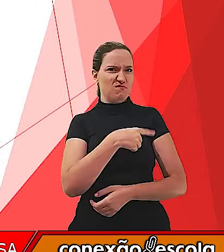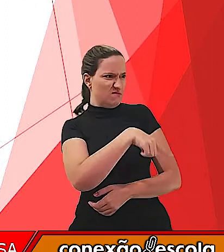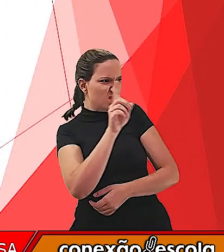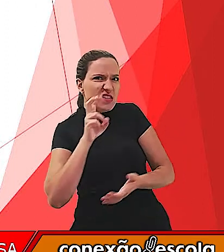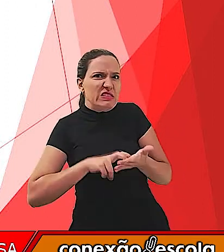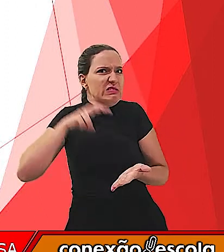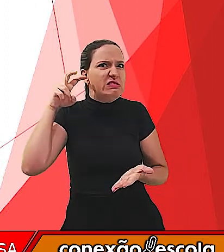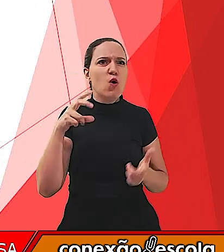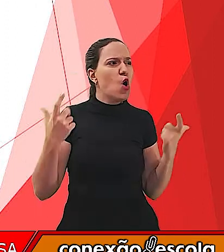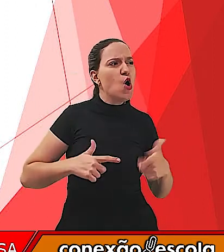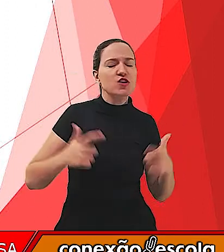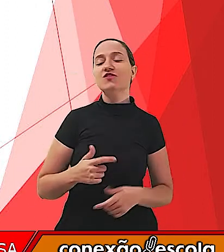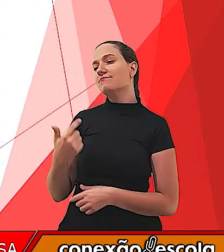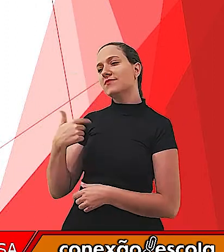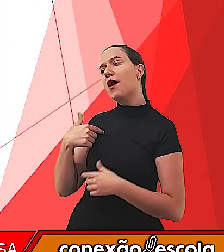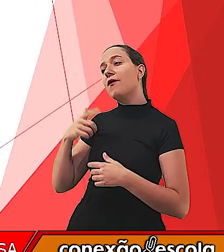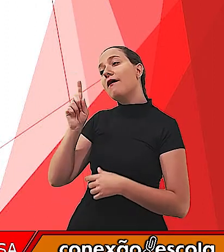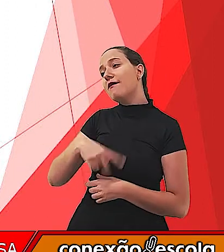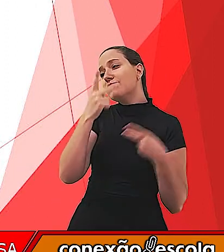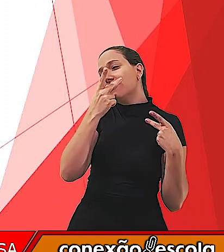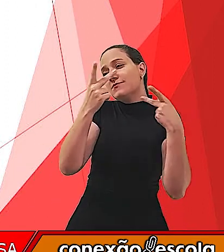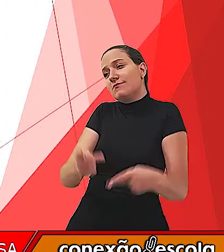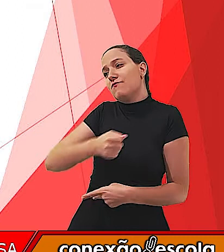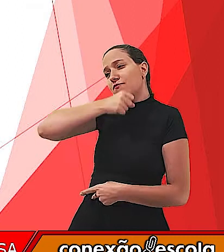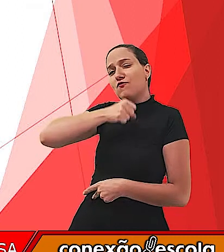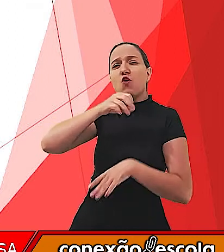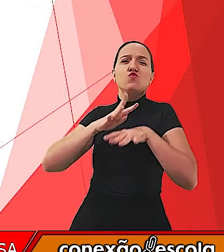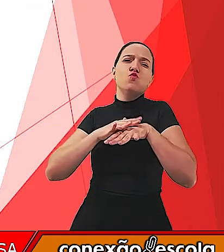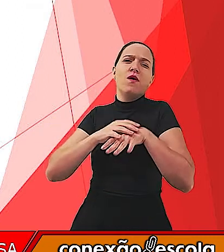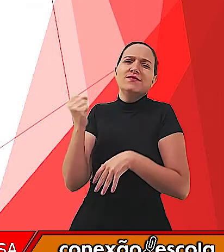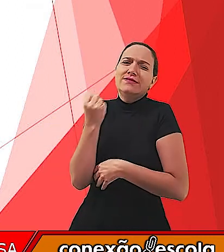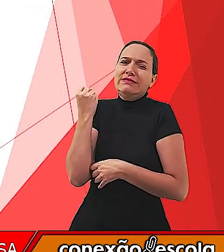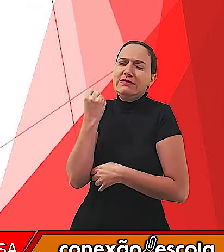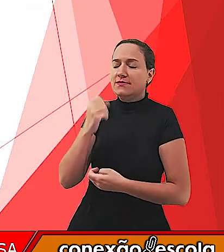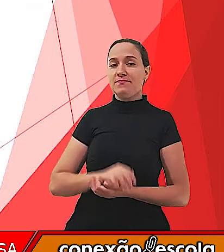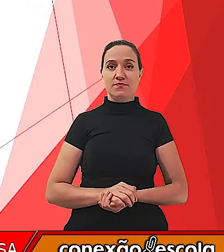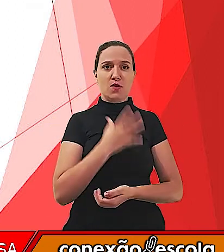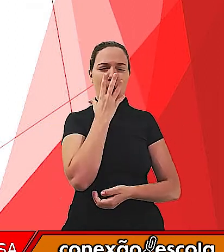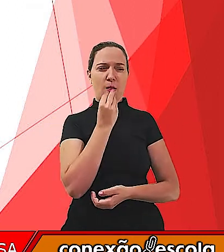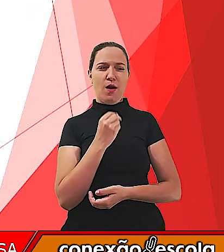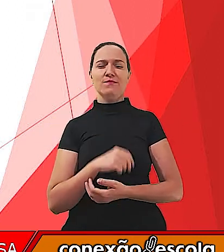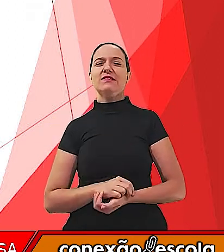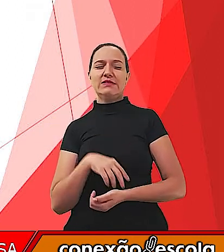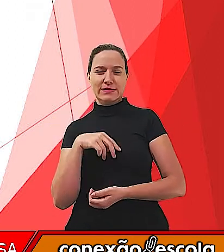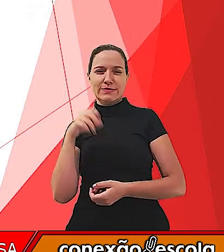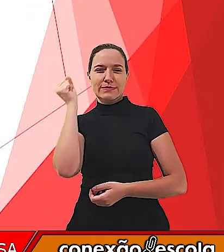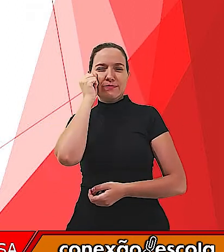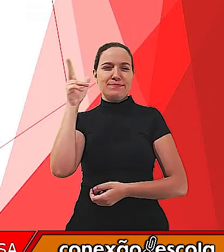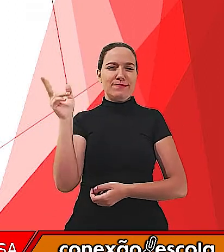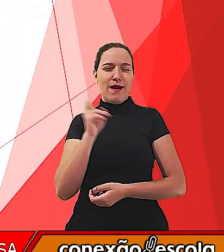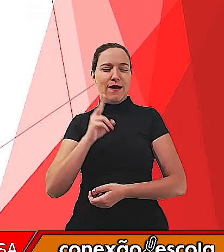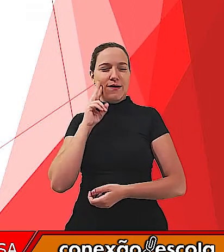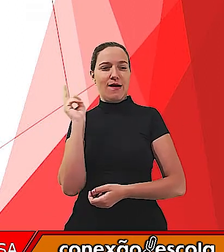cedinho? Vou visitar minha vovozinha, que está muito doente. O lobo, como era muito